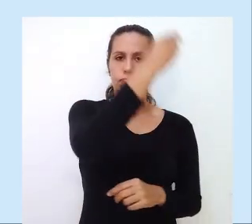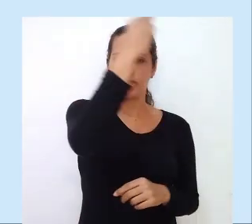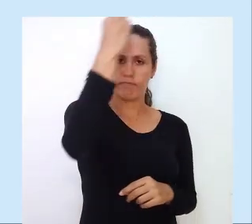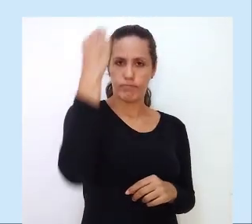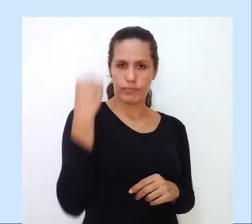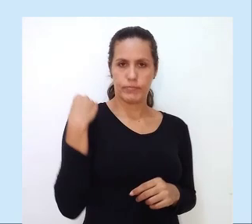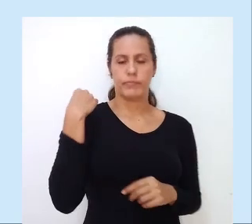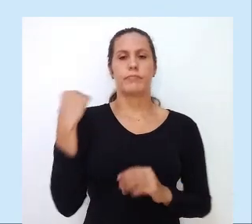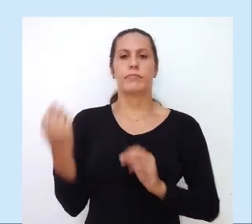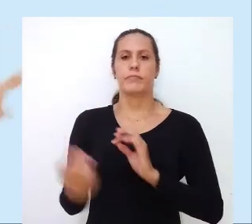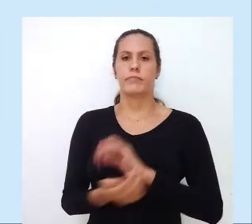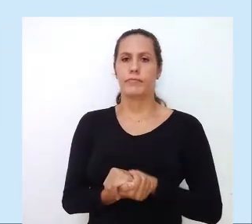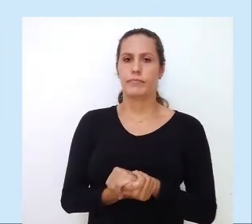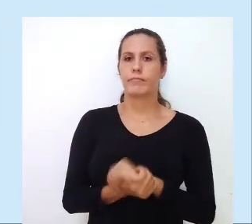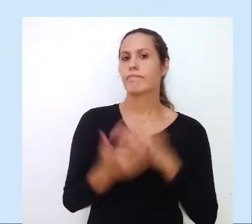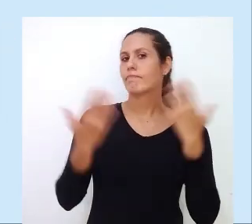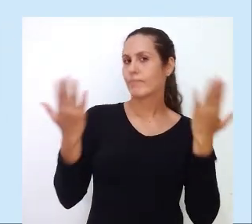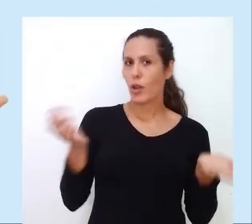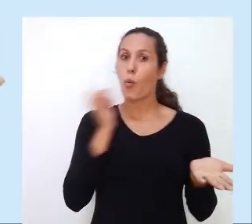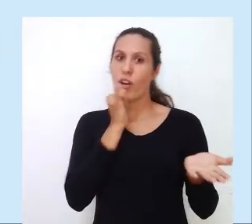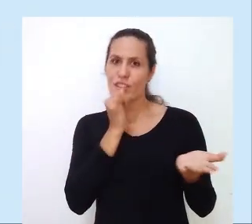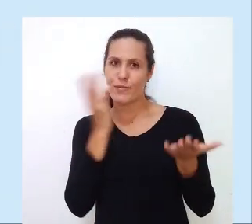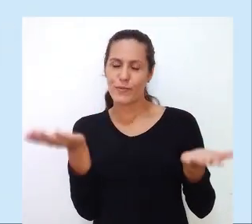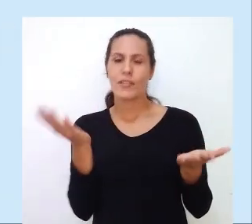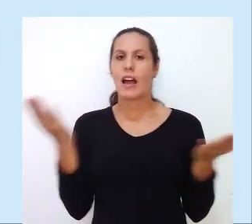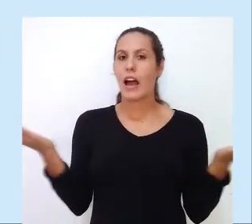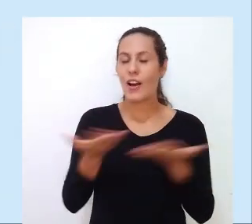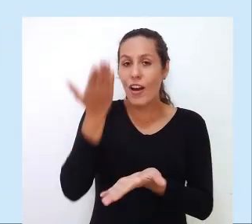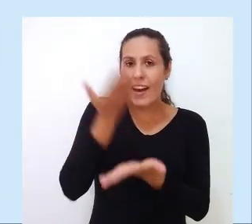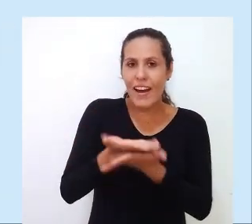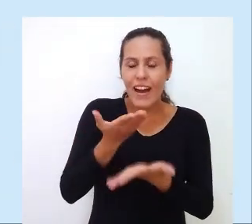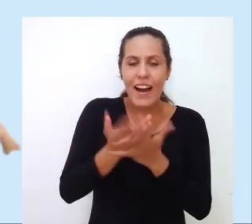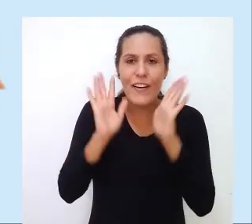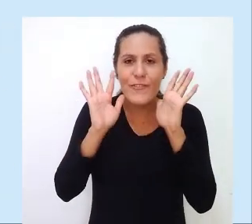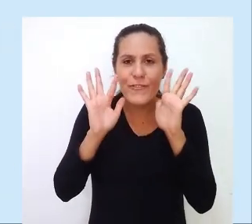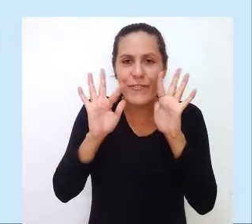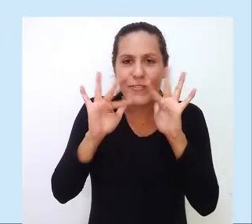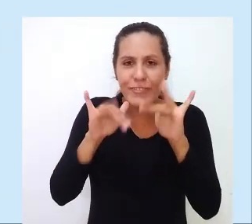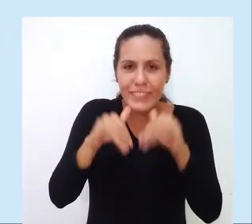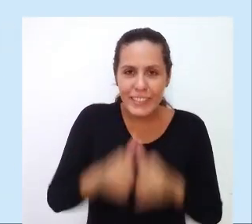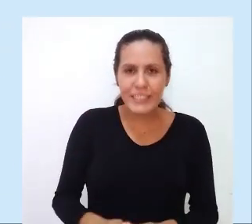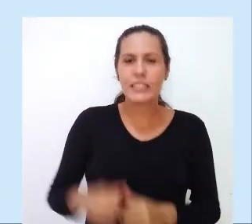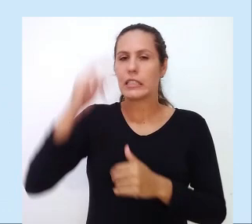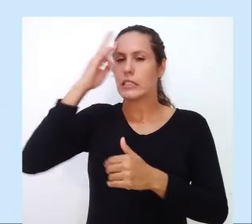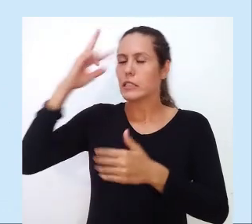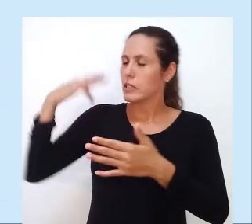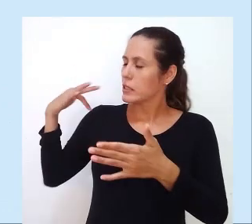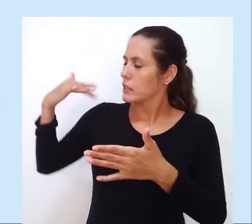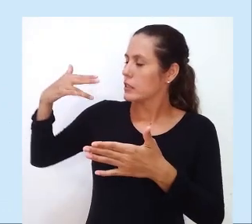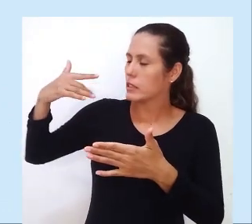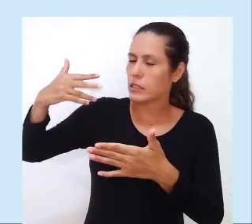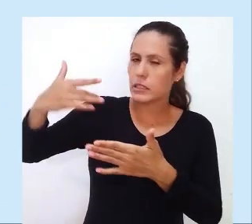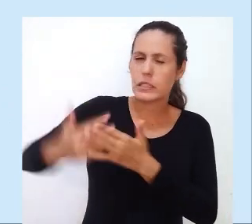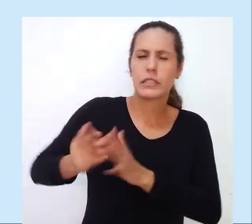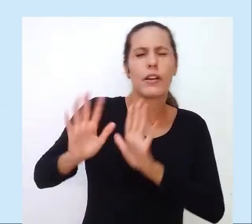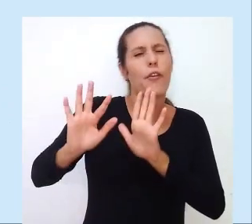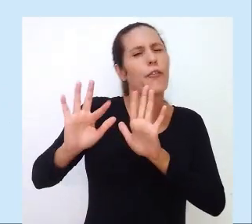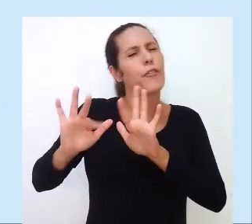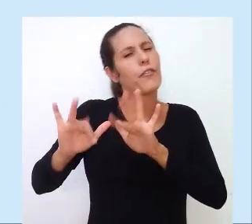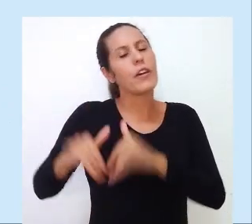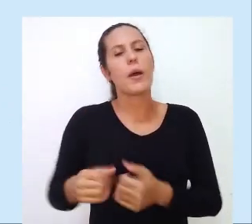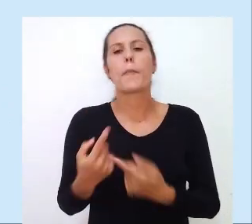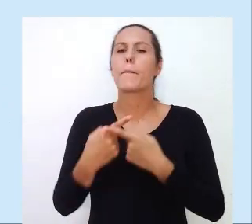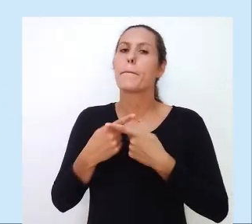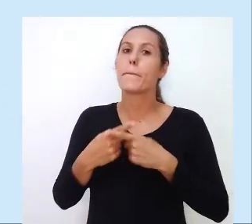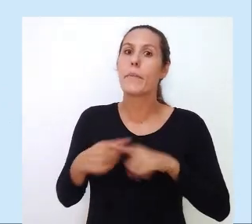esse é um exemplo de auto. Então, gente, a gente está chegando ao fim dessa nossa viagem pela história do teatro,